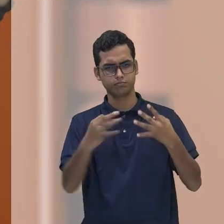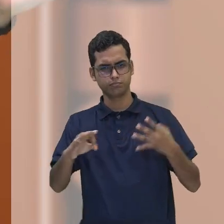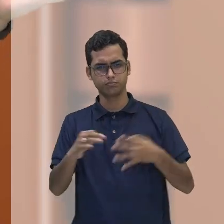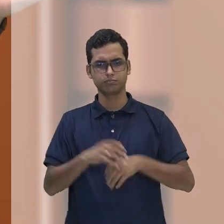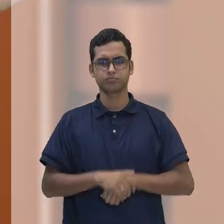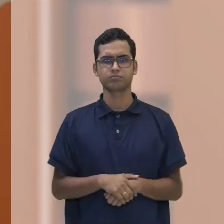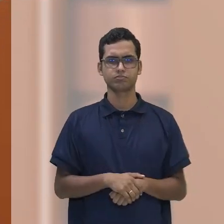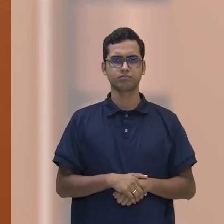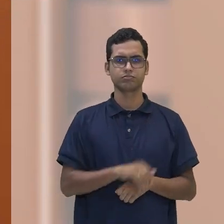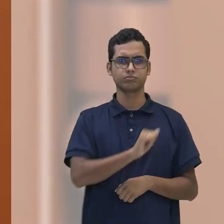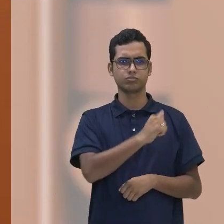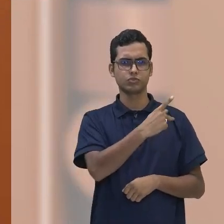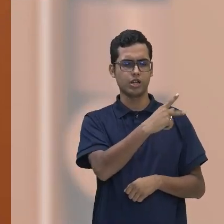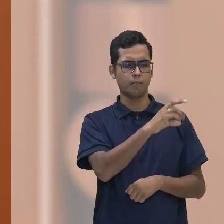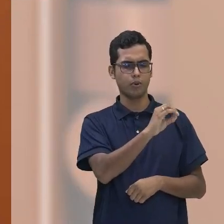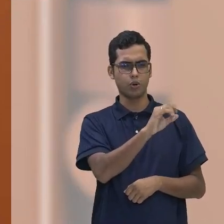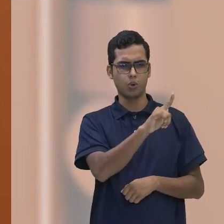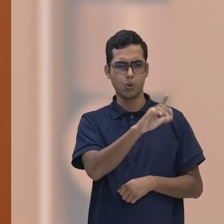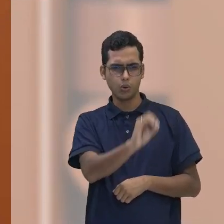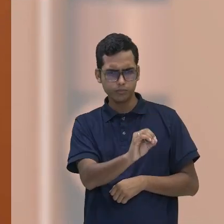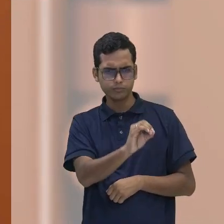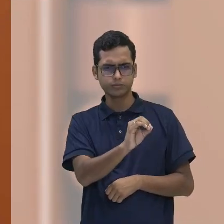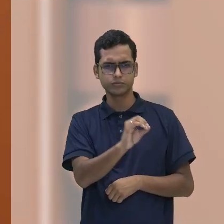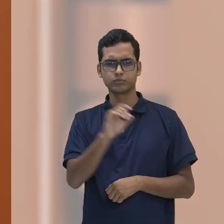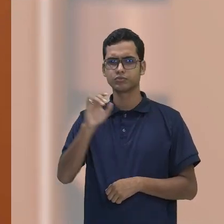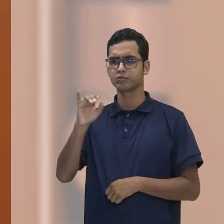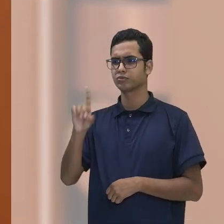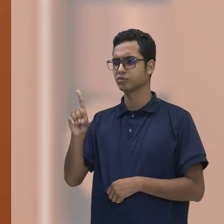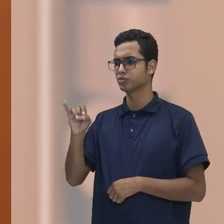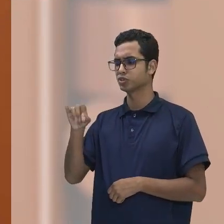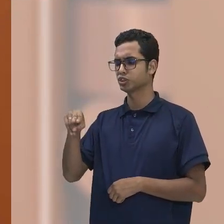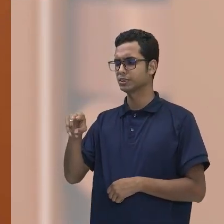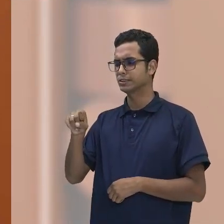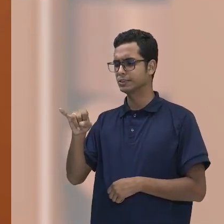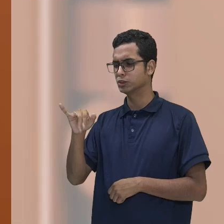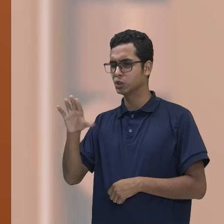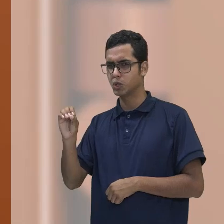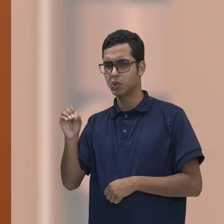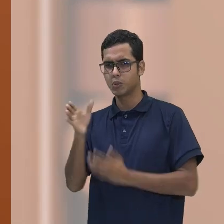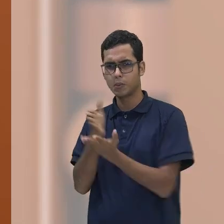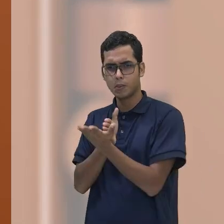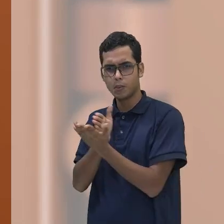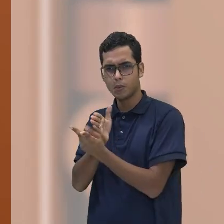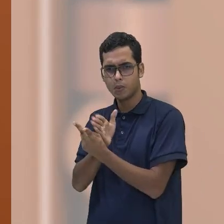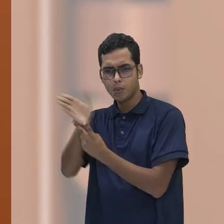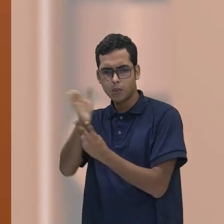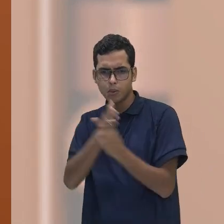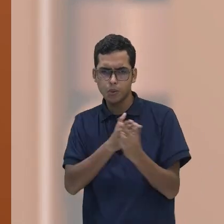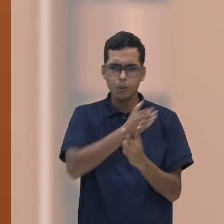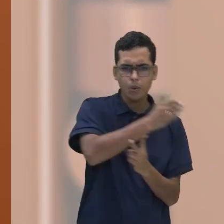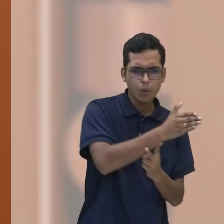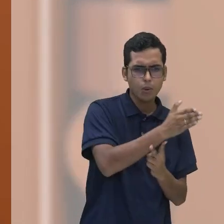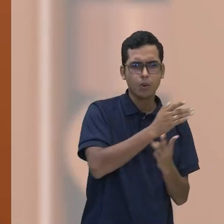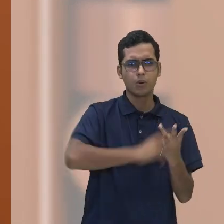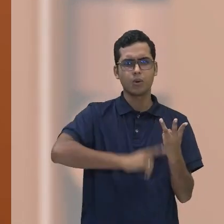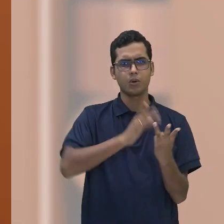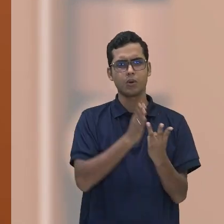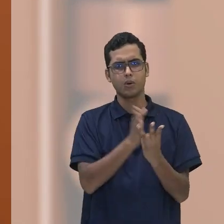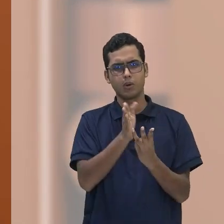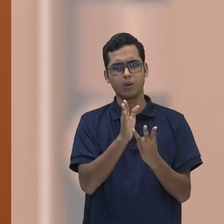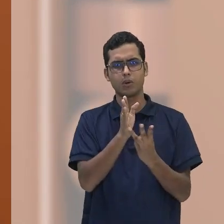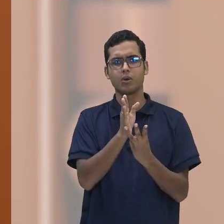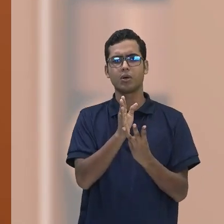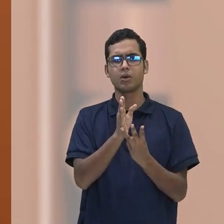muito Apolo, nem muito Dionísio. Nem muito apolíneo, nem muito